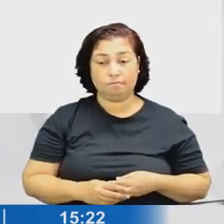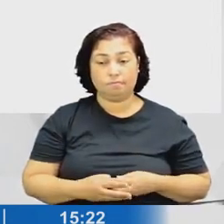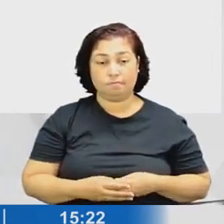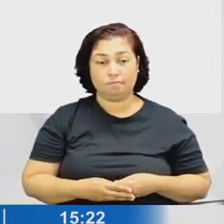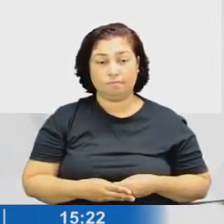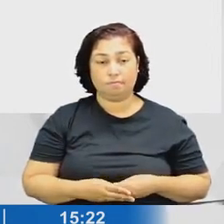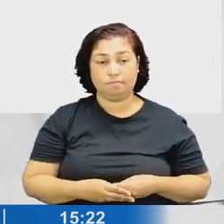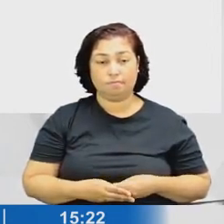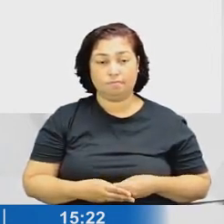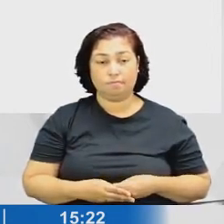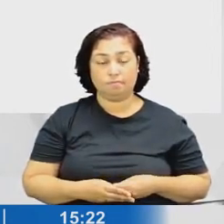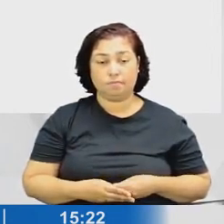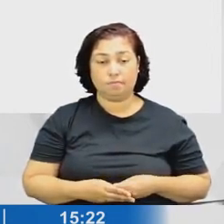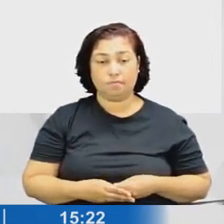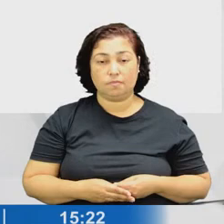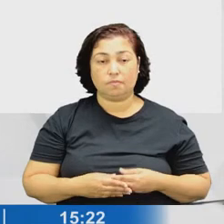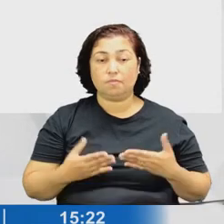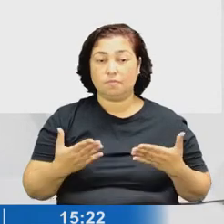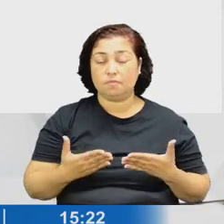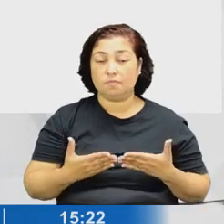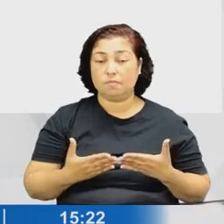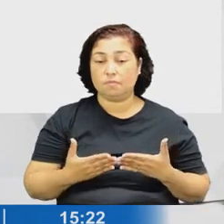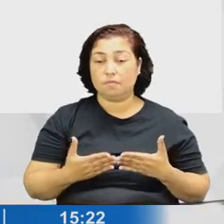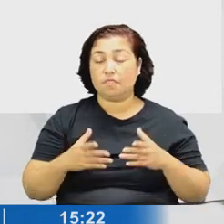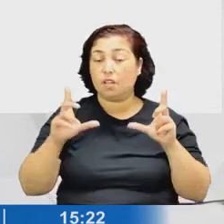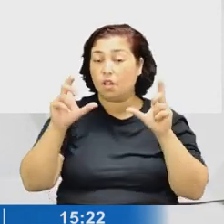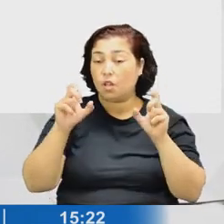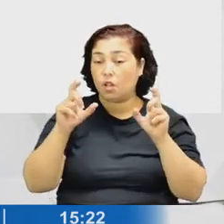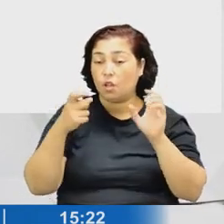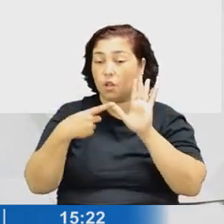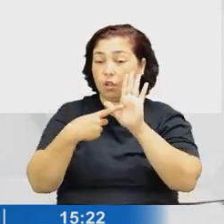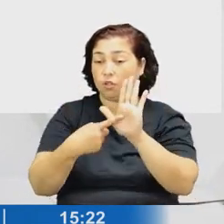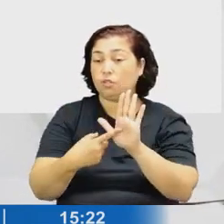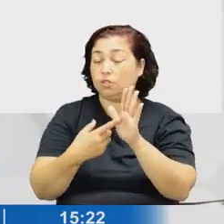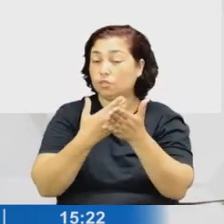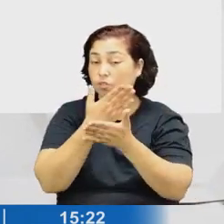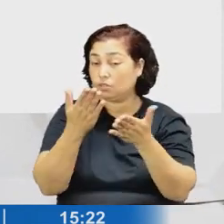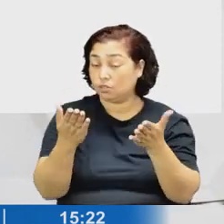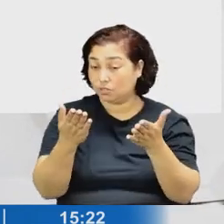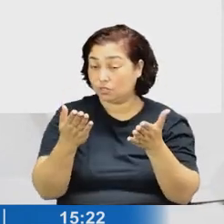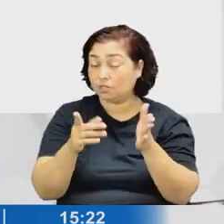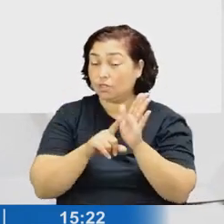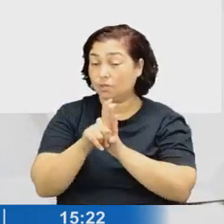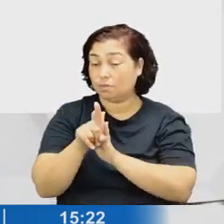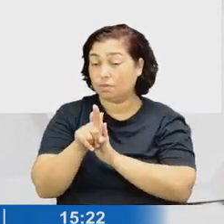se tivesse documentado isso com a imagem que você passaria pela metade